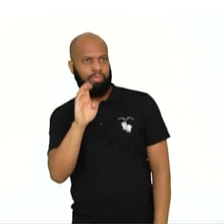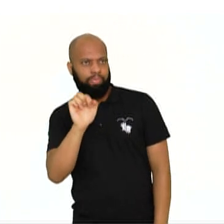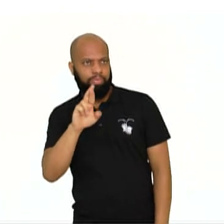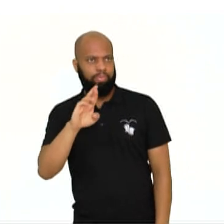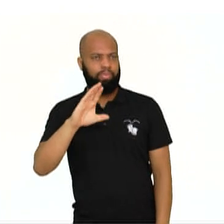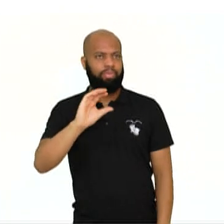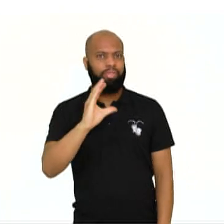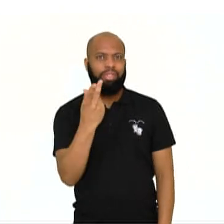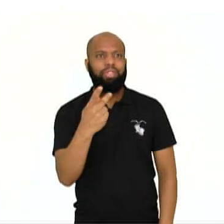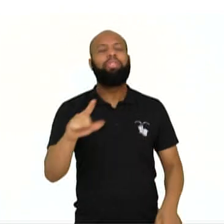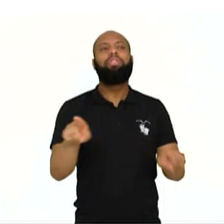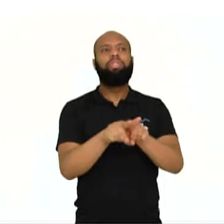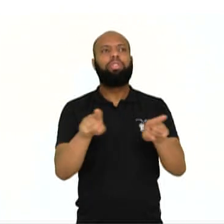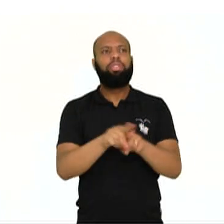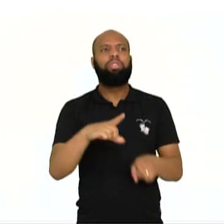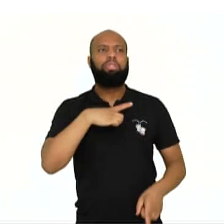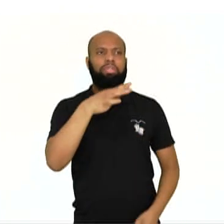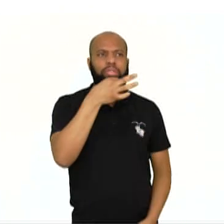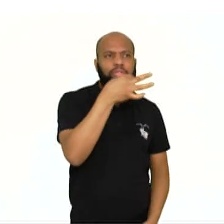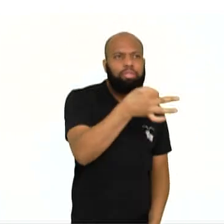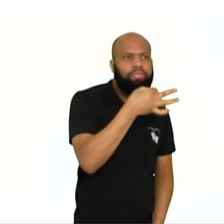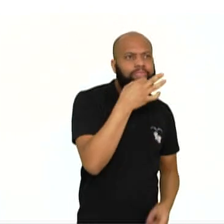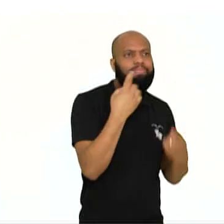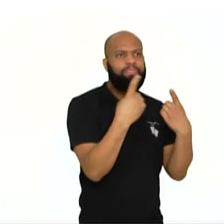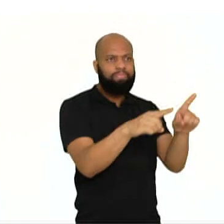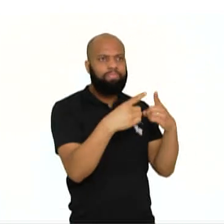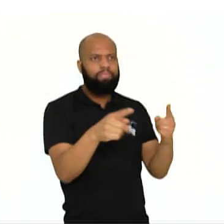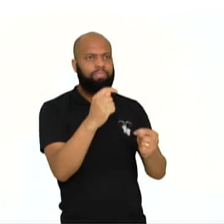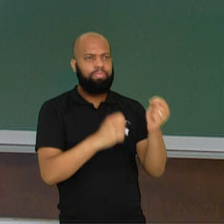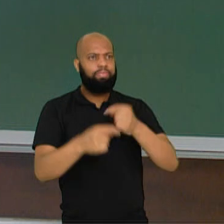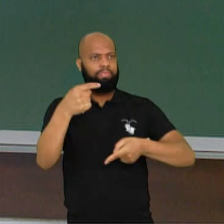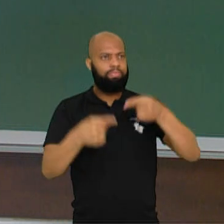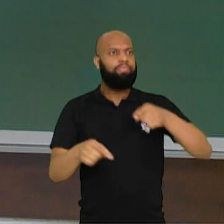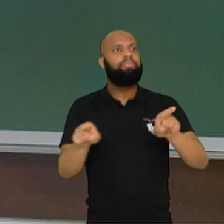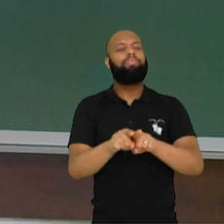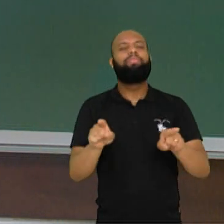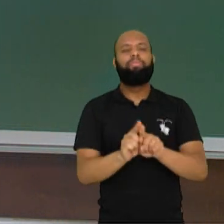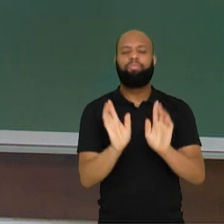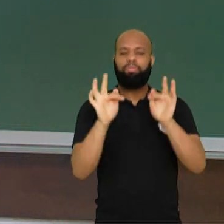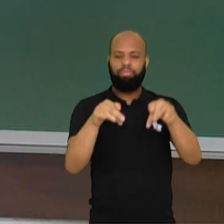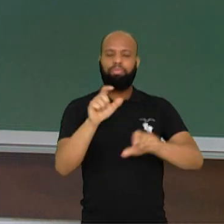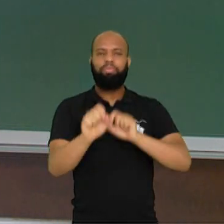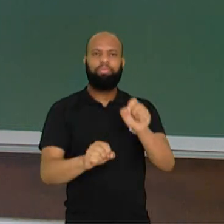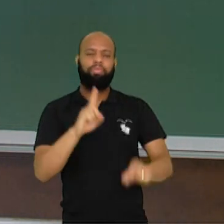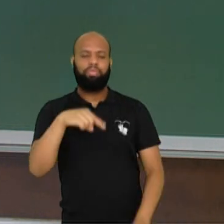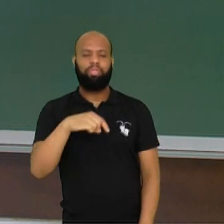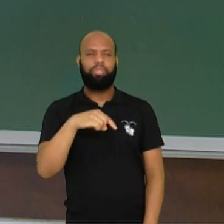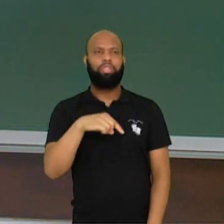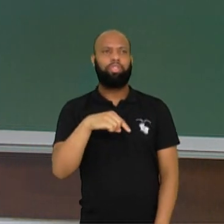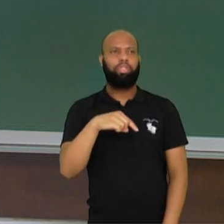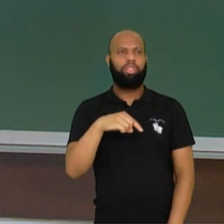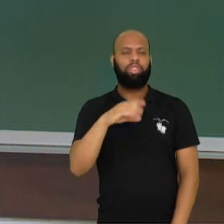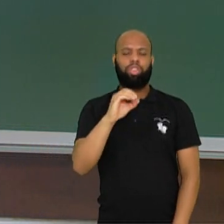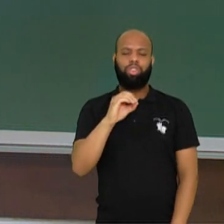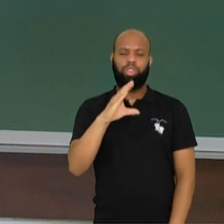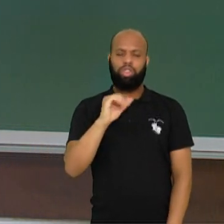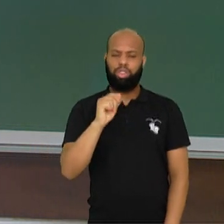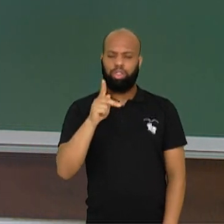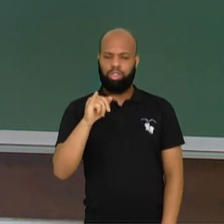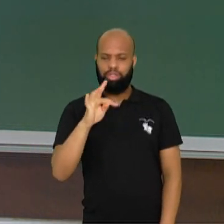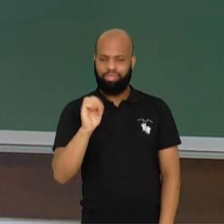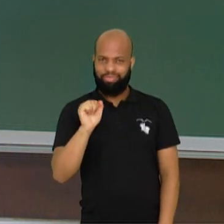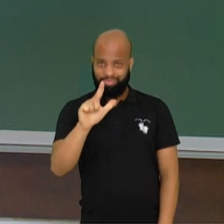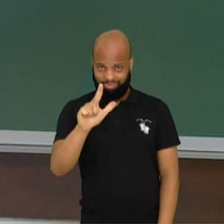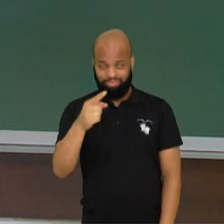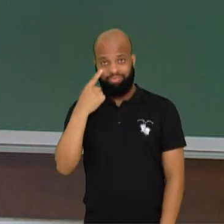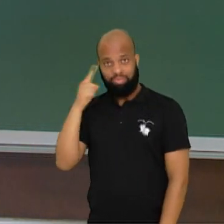Contribuição à Crítica da Economia Política e, finalmente, o Capital. Capital é aquele livrão ali, um calhamaço que a